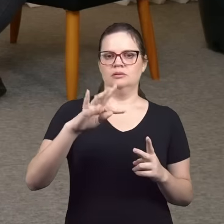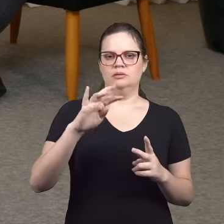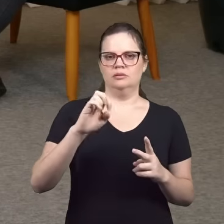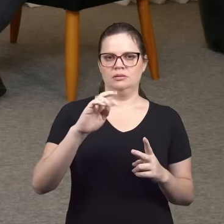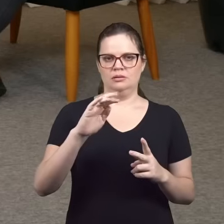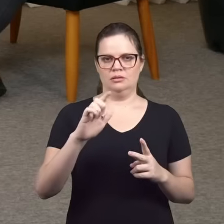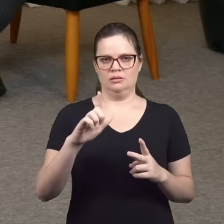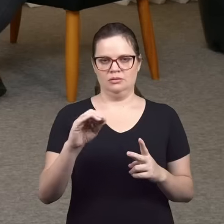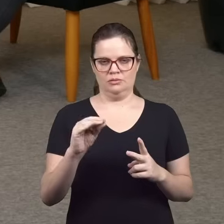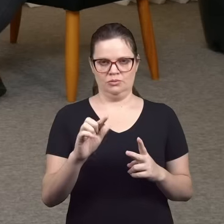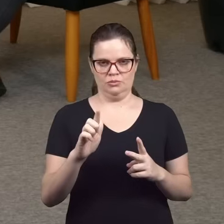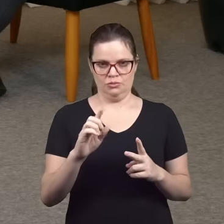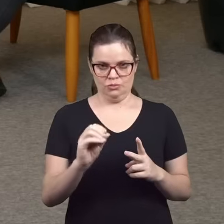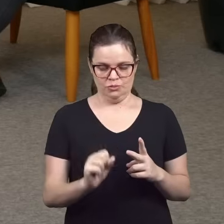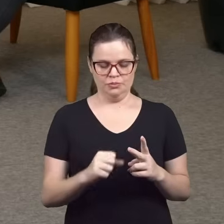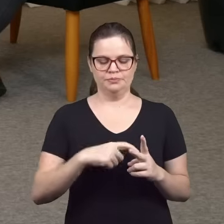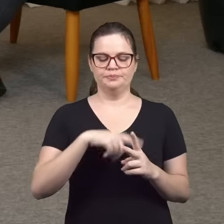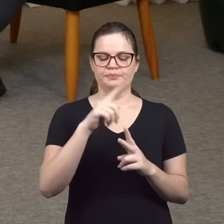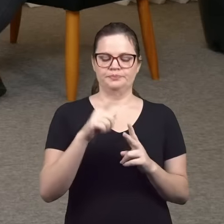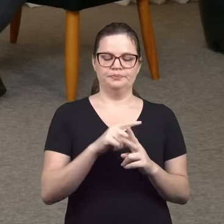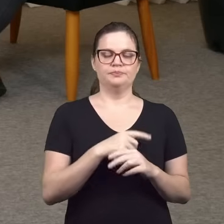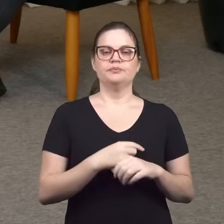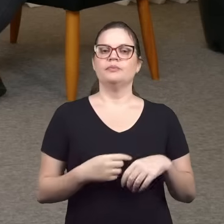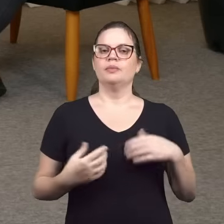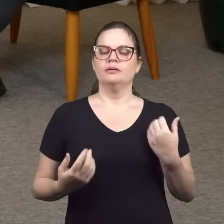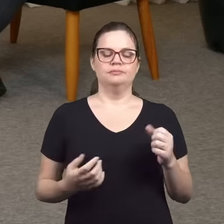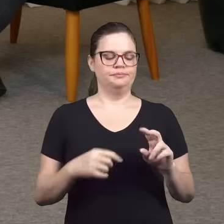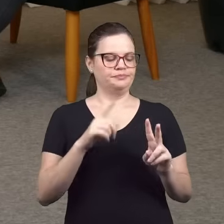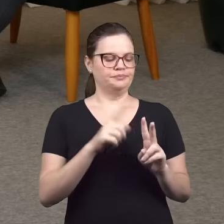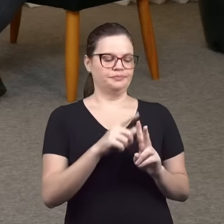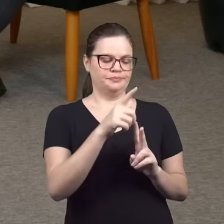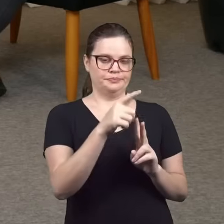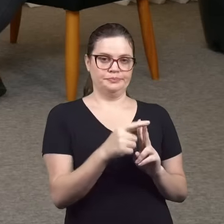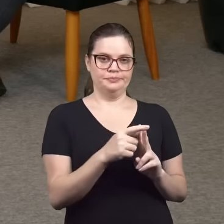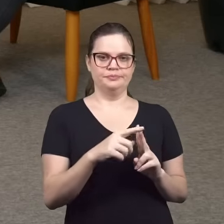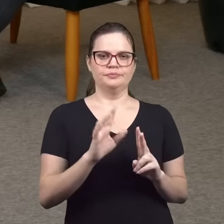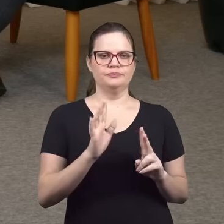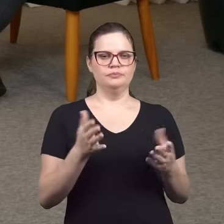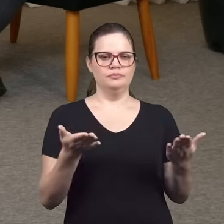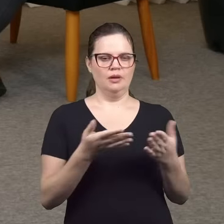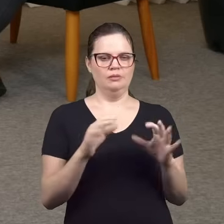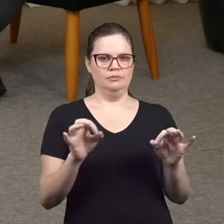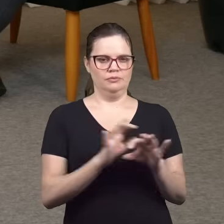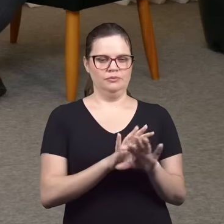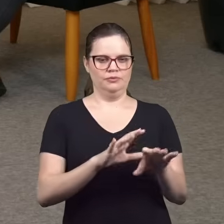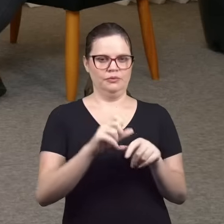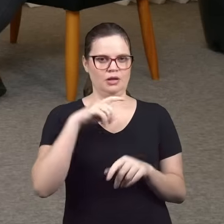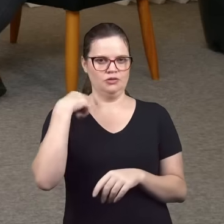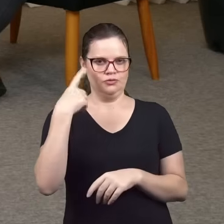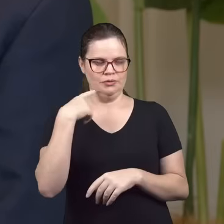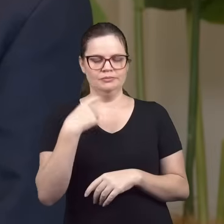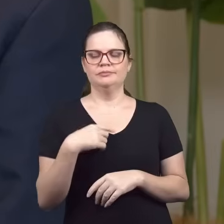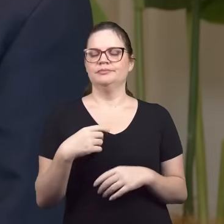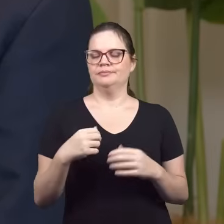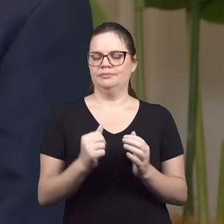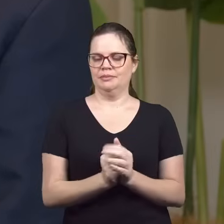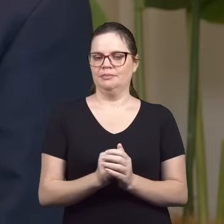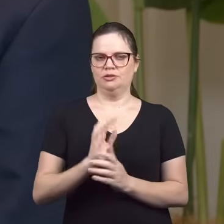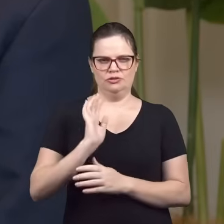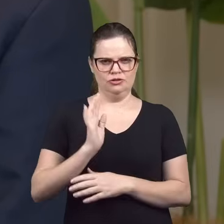Bem, Wesley e Jean são hoje advogados. Advogados. Amém. Já